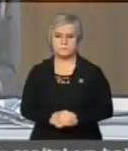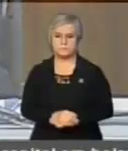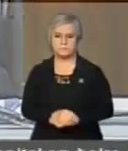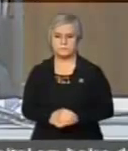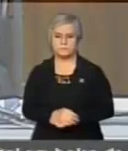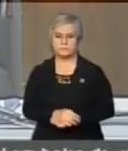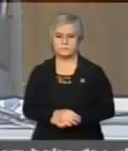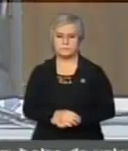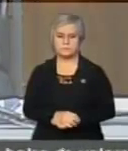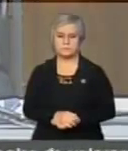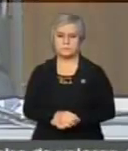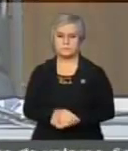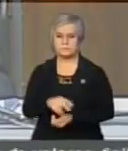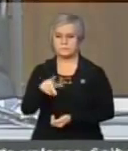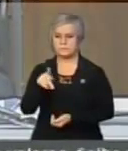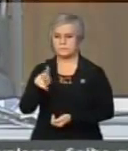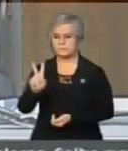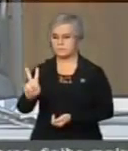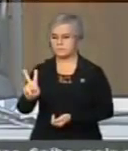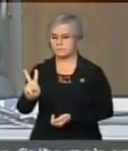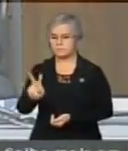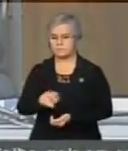É como vota o Partido Verde.